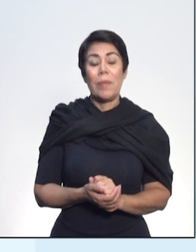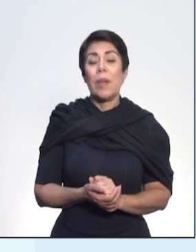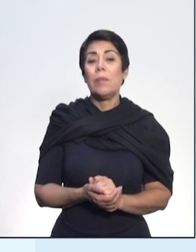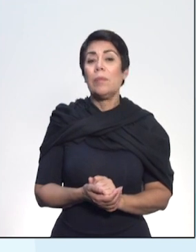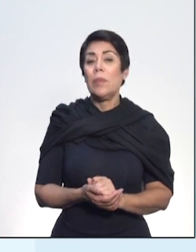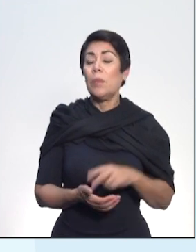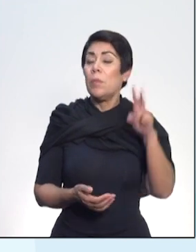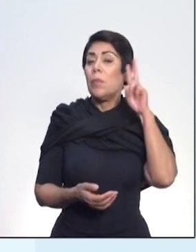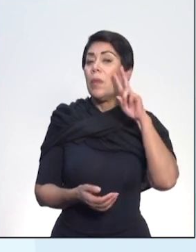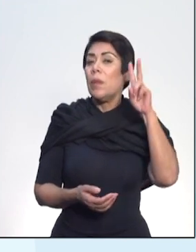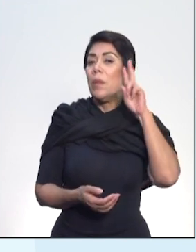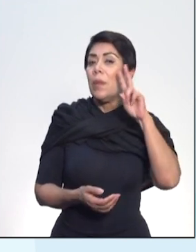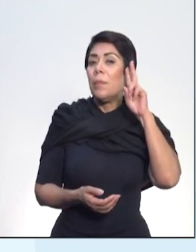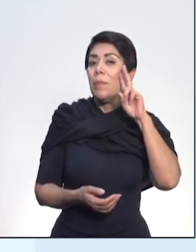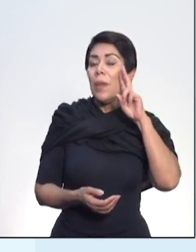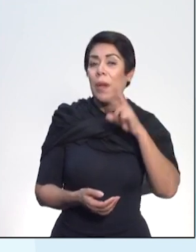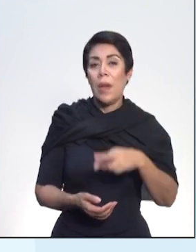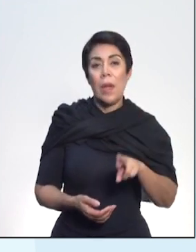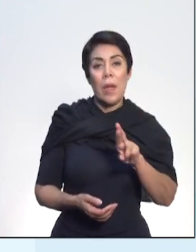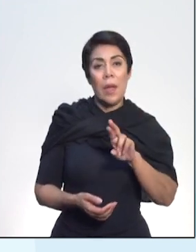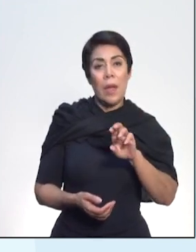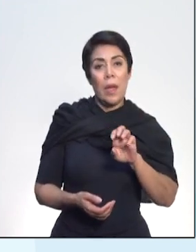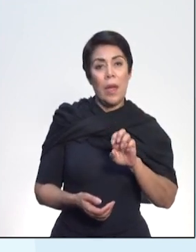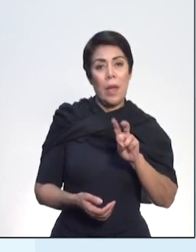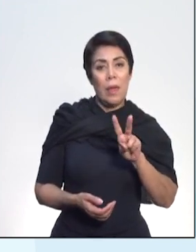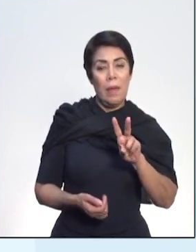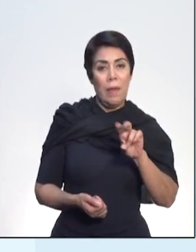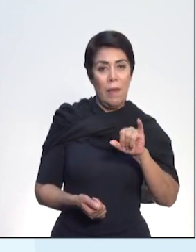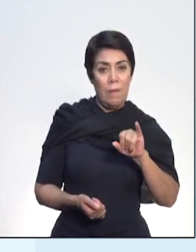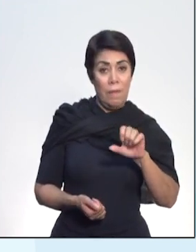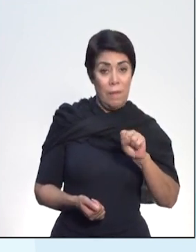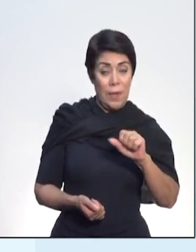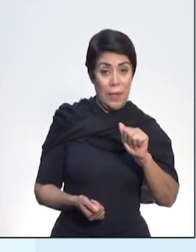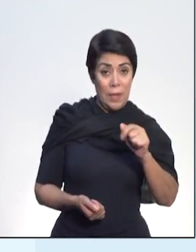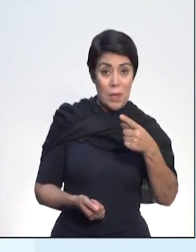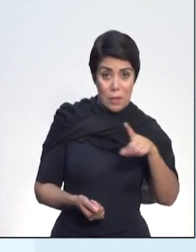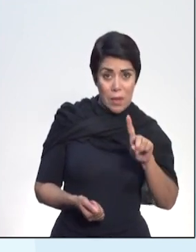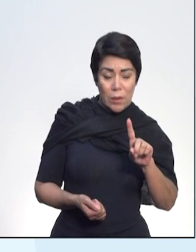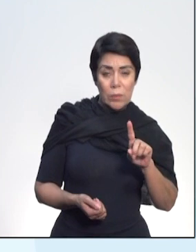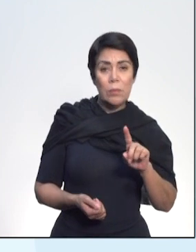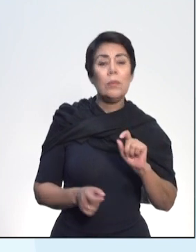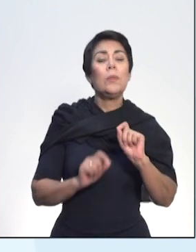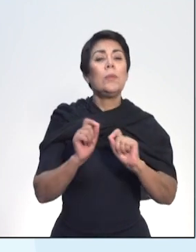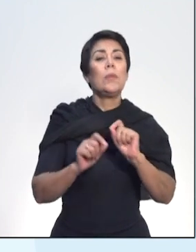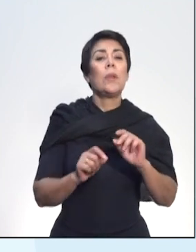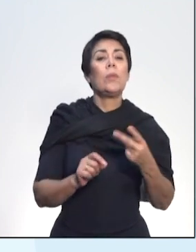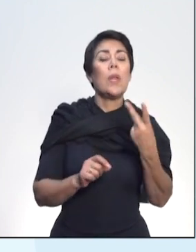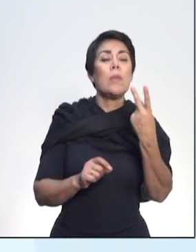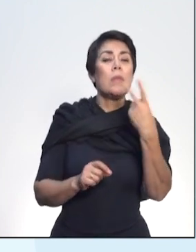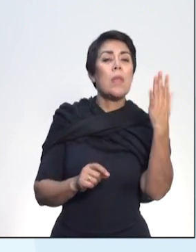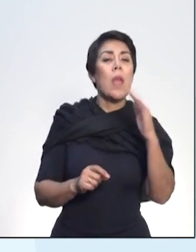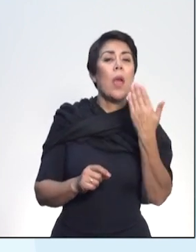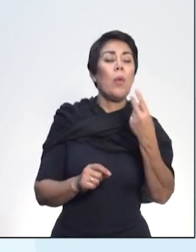uma revisão, uma breve revisão daquilo que vocês viram no decorrer do primeiro bimestre.